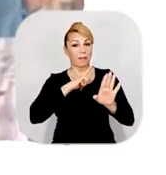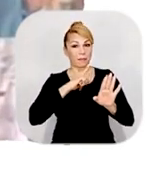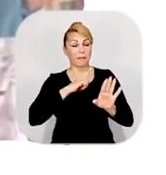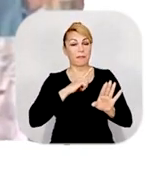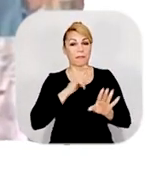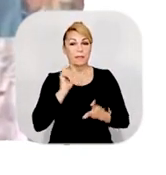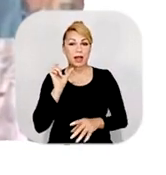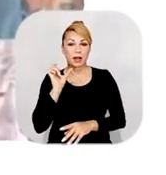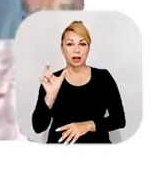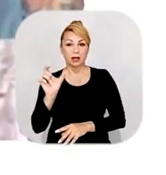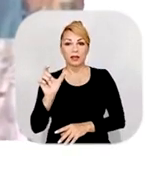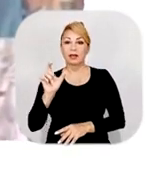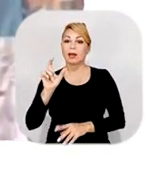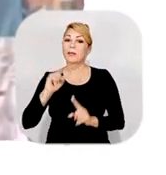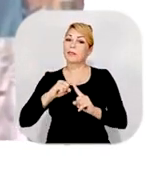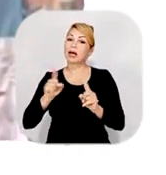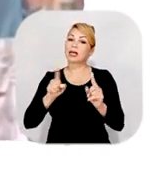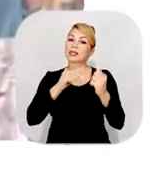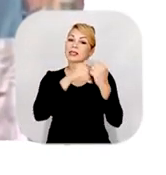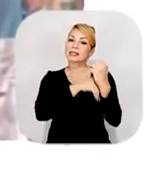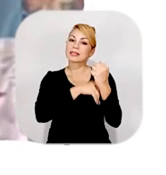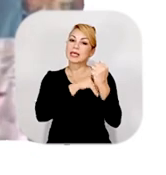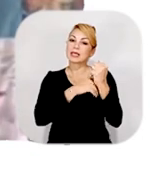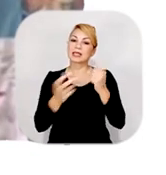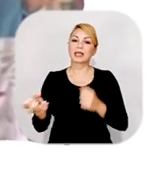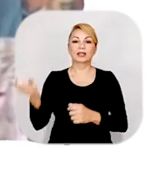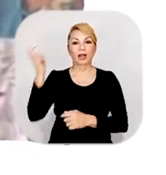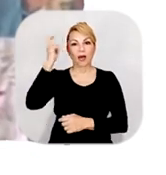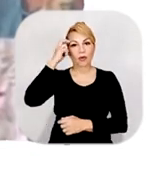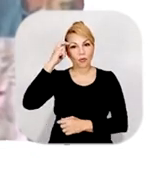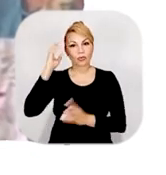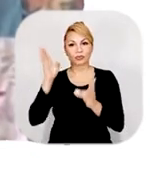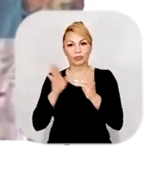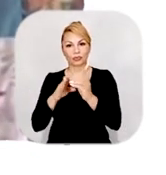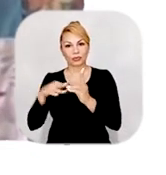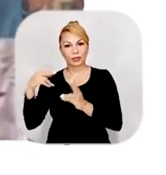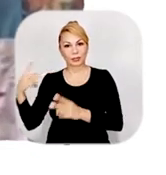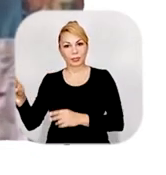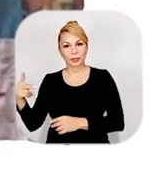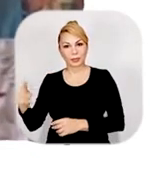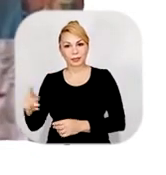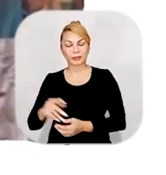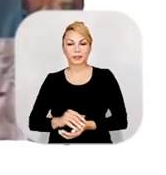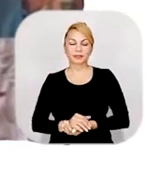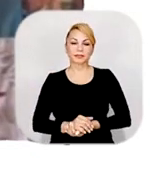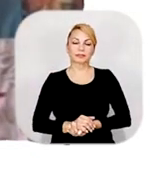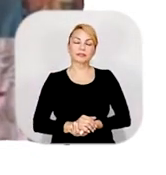quem ele conhece, não é segredo. Então, em